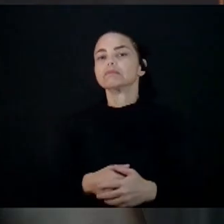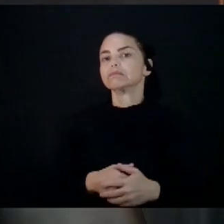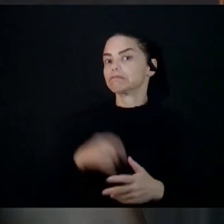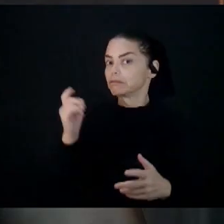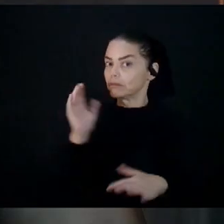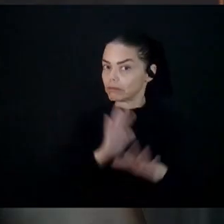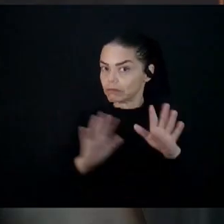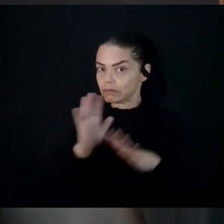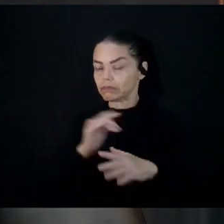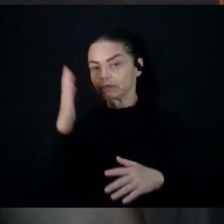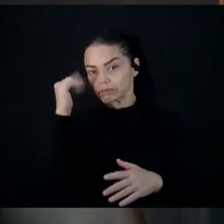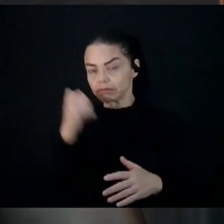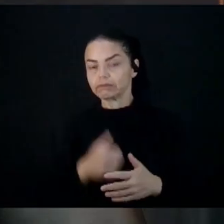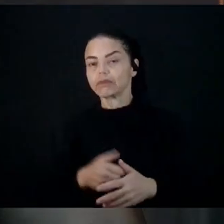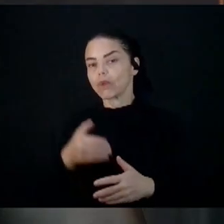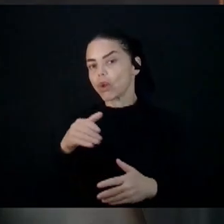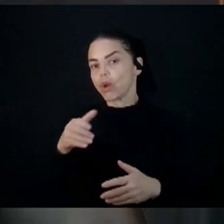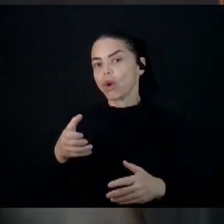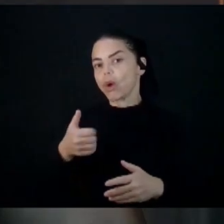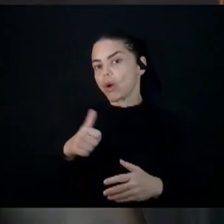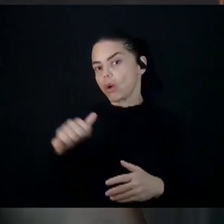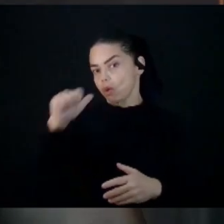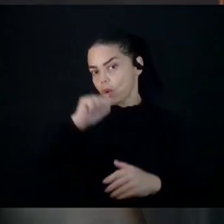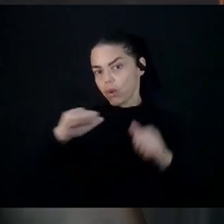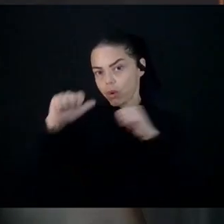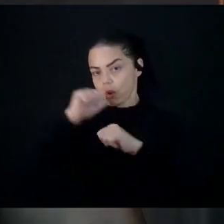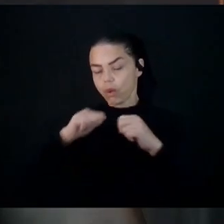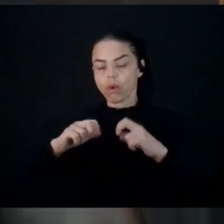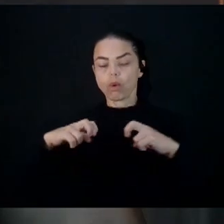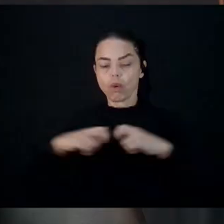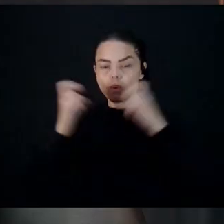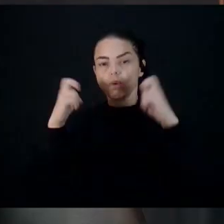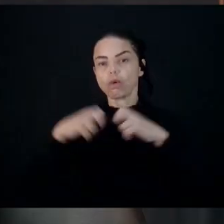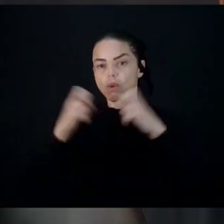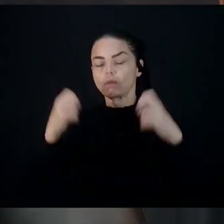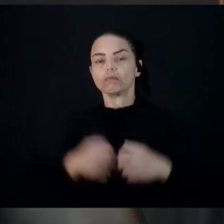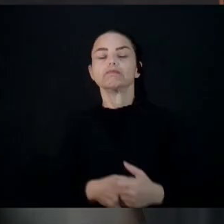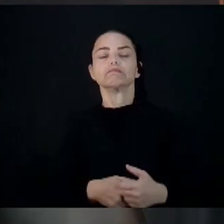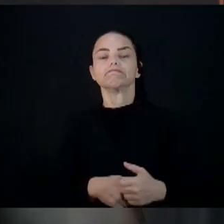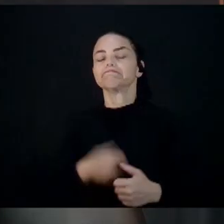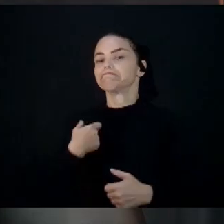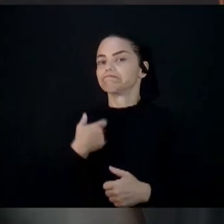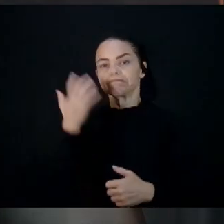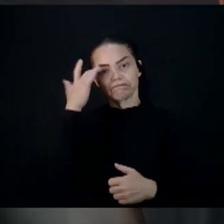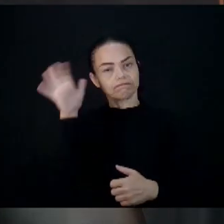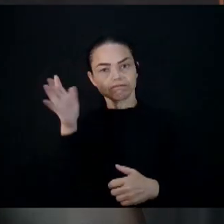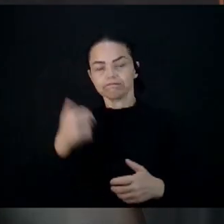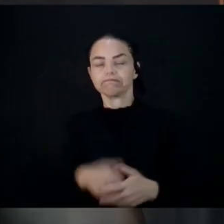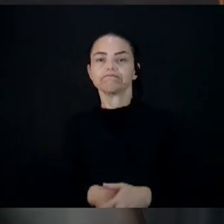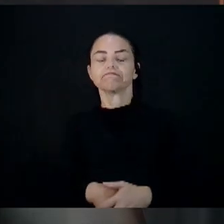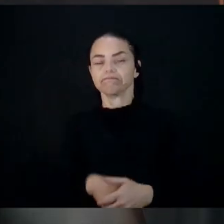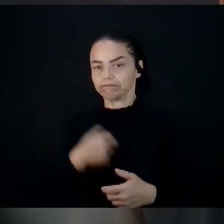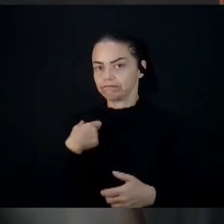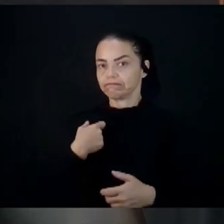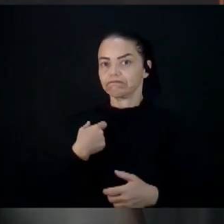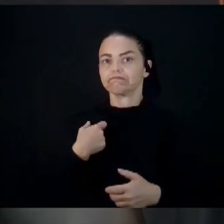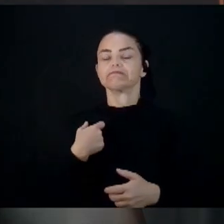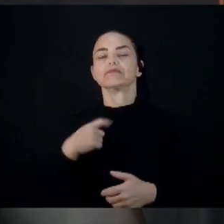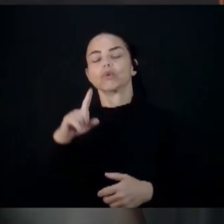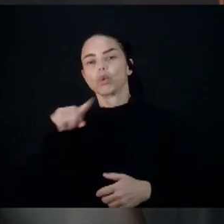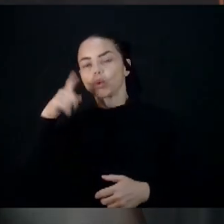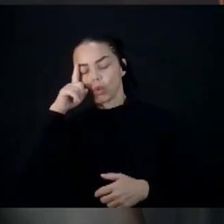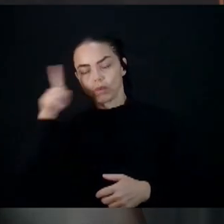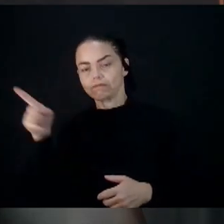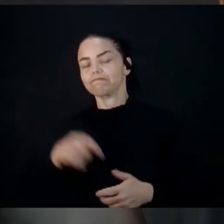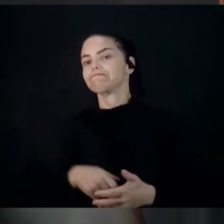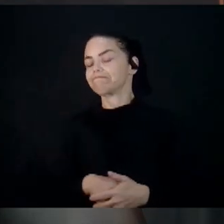pessoa saber quanto que ela tá bebendo, né? Se ela começa a beber demais e vai enchendo o copo, ela perde a conta e não sabe nem a quantidade que tomou. E aí no dia seguinte a conta